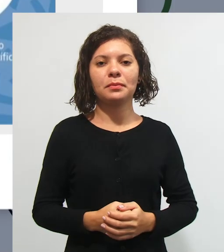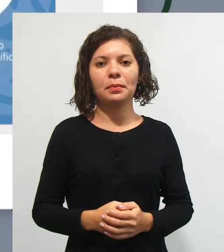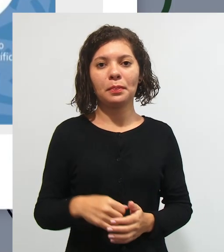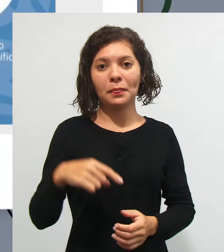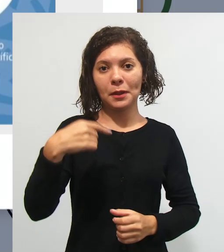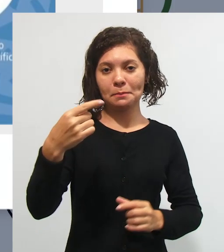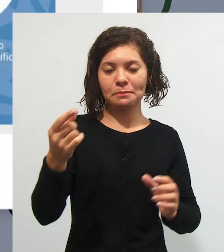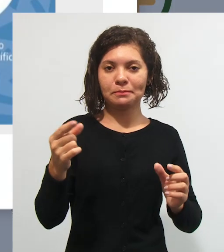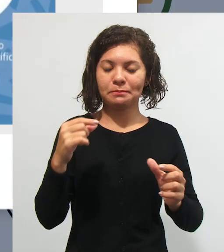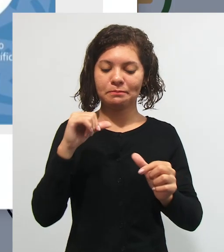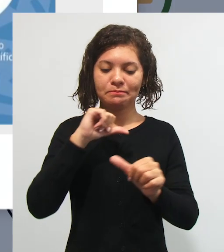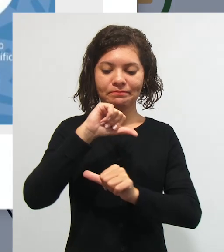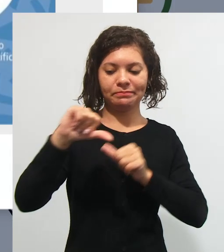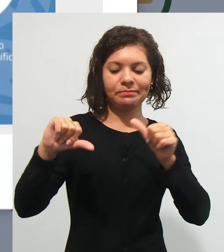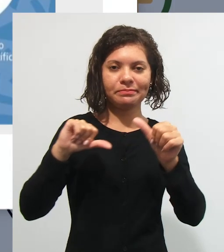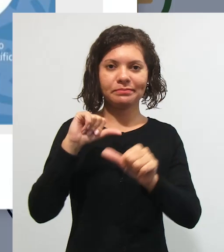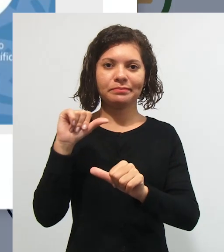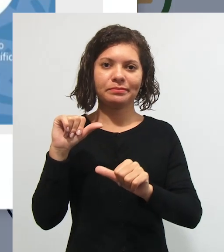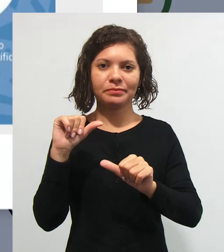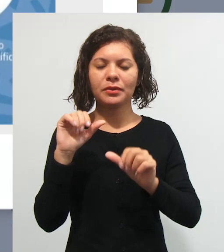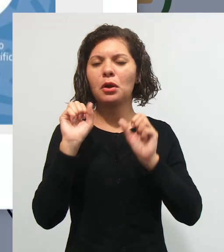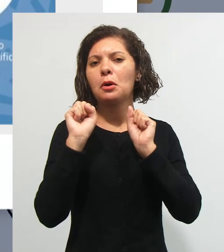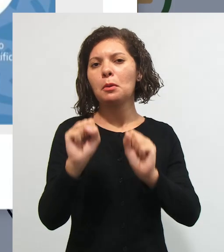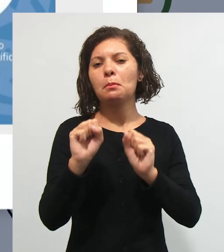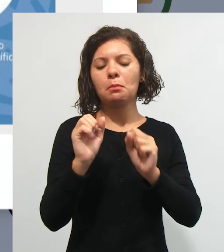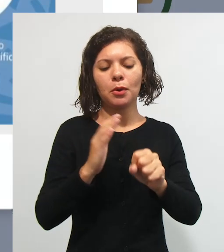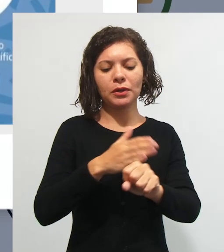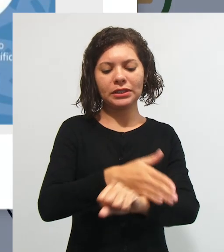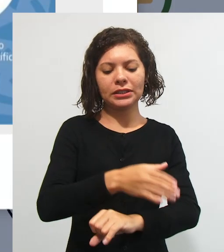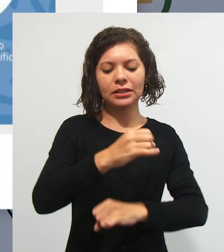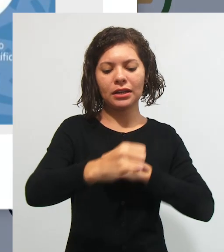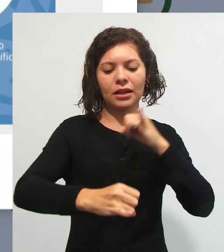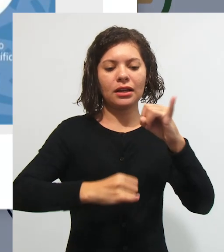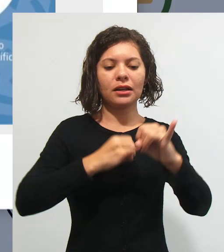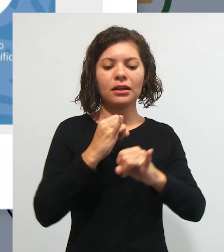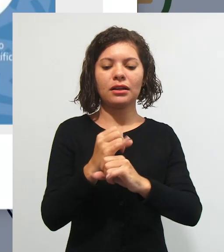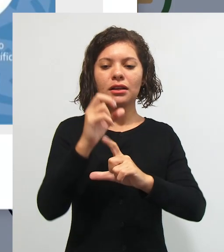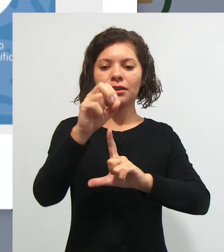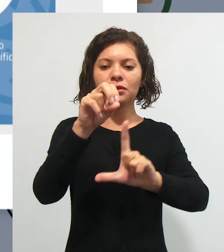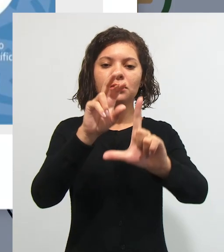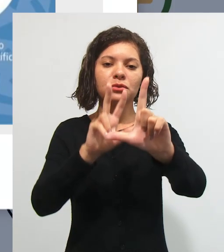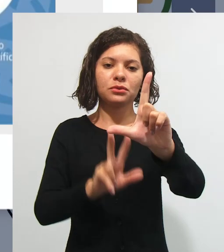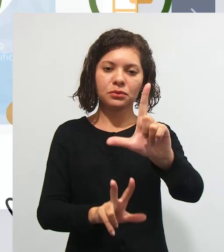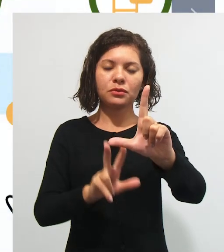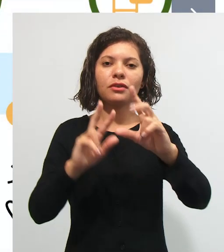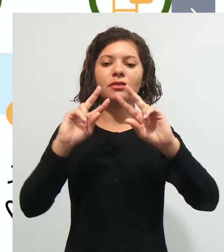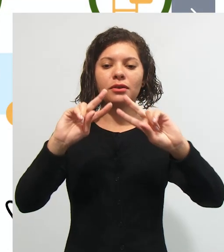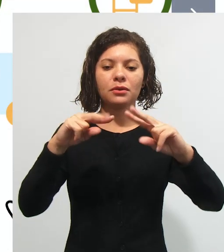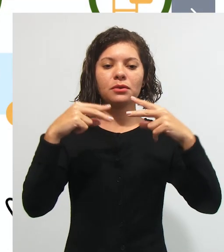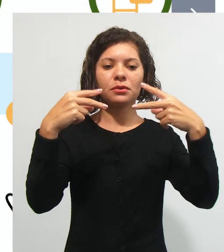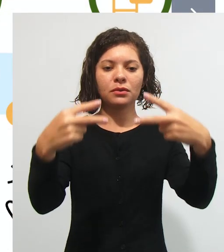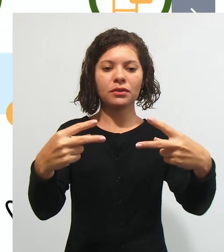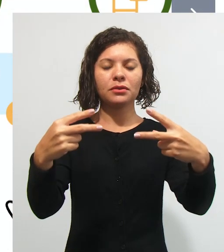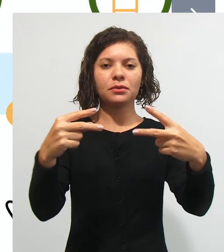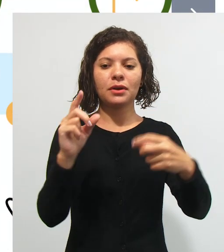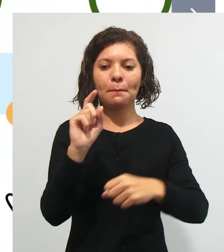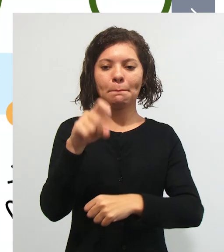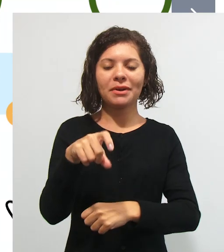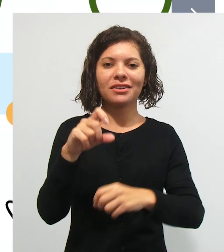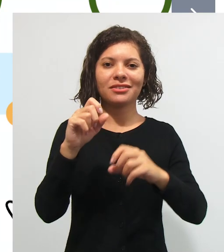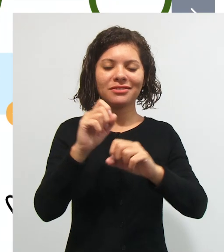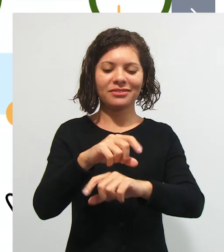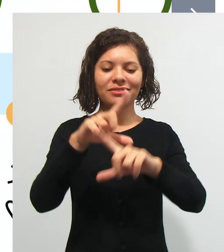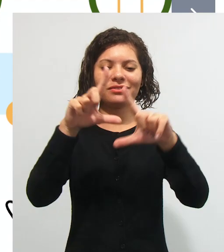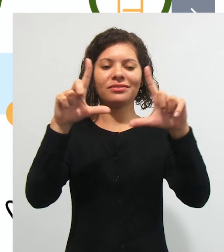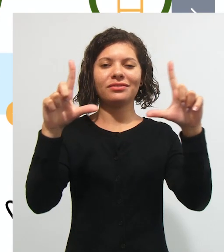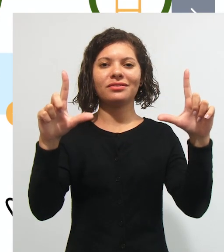ambiente virtual, quando você acessar o material, você clica aqui no ícone, né, do link que vai abrir diretamente o livro lá do